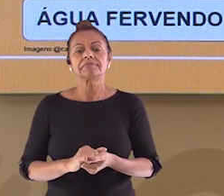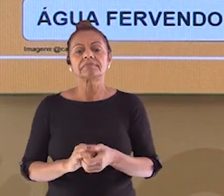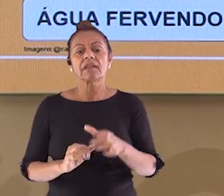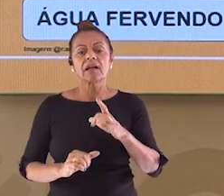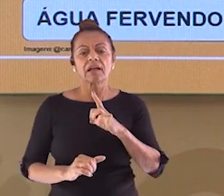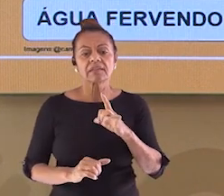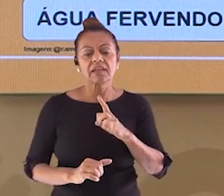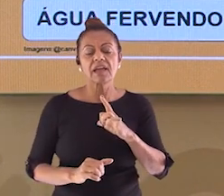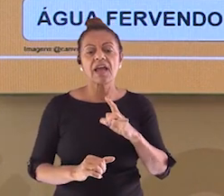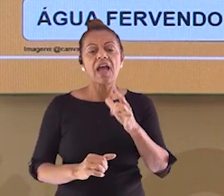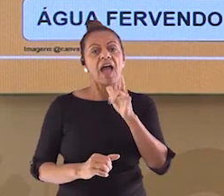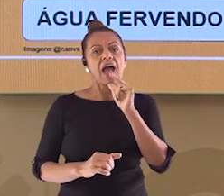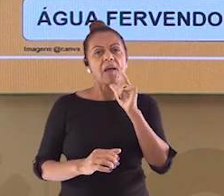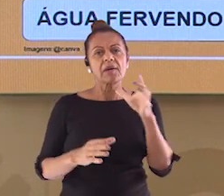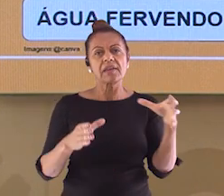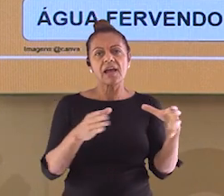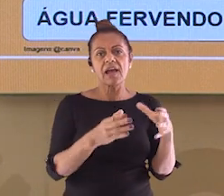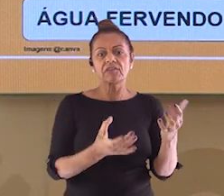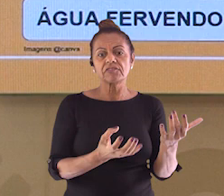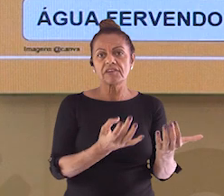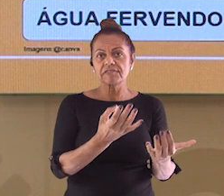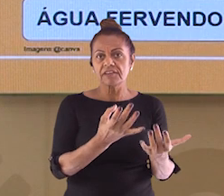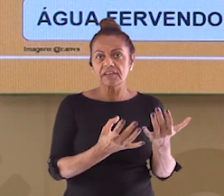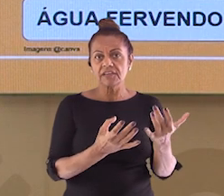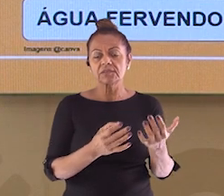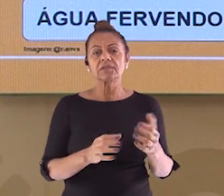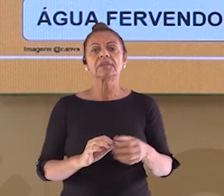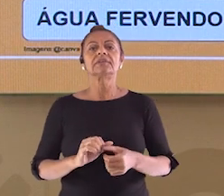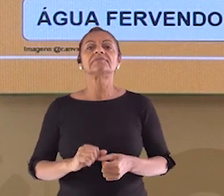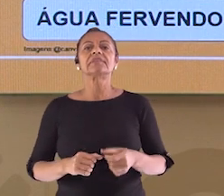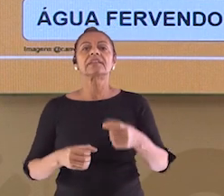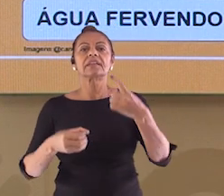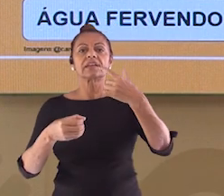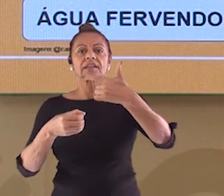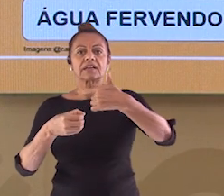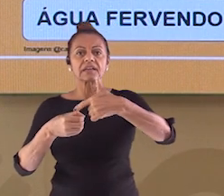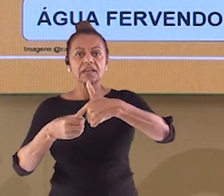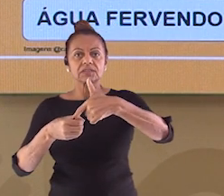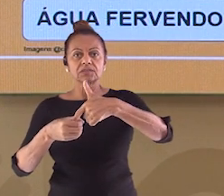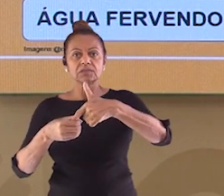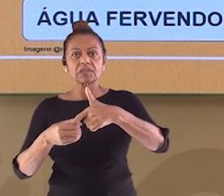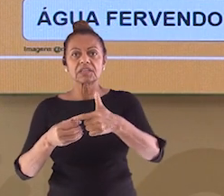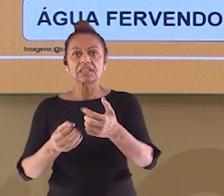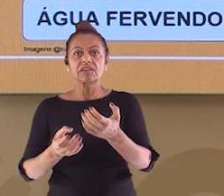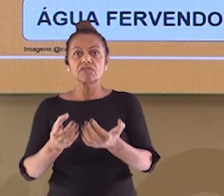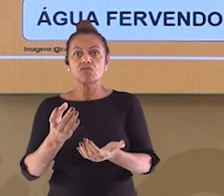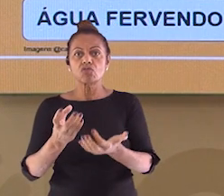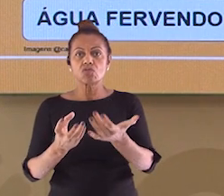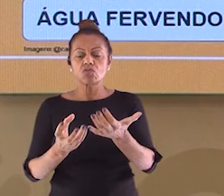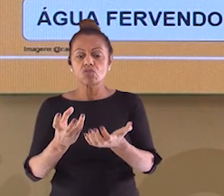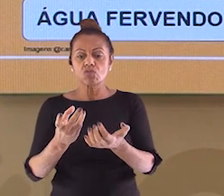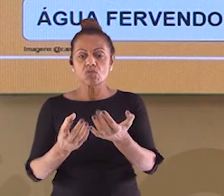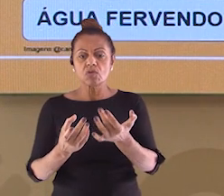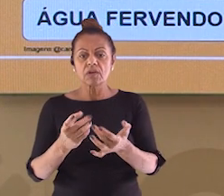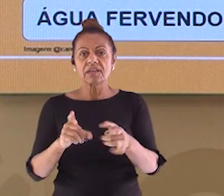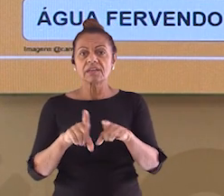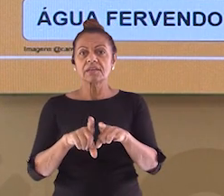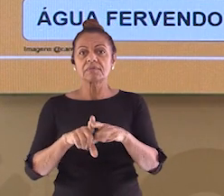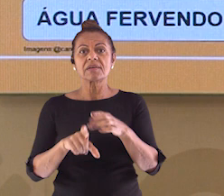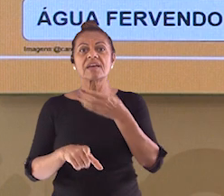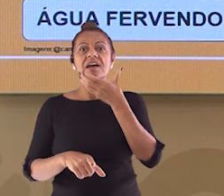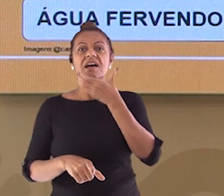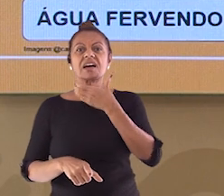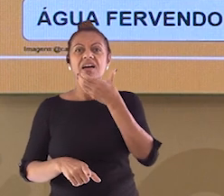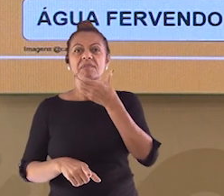da gasolina, que é a queima da gasolina, e aqui nós temos também a maçã oxidando. E